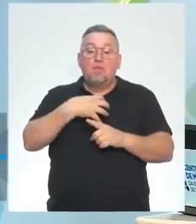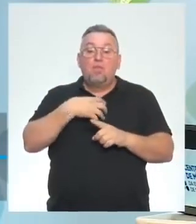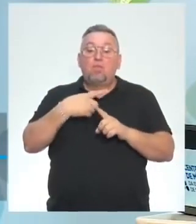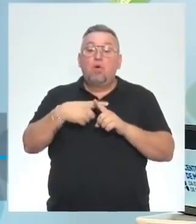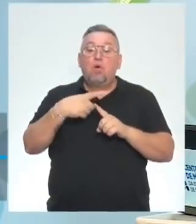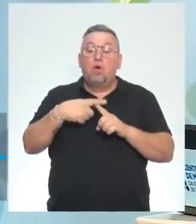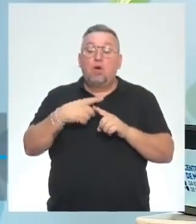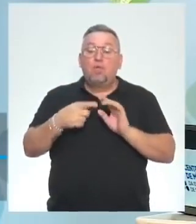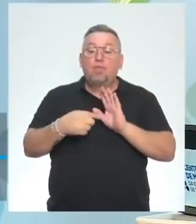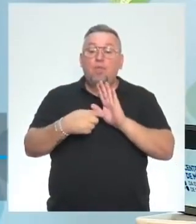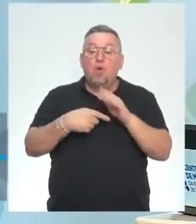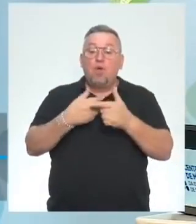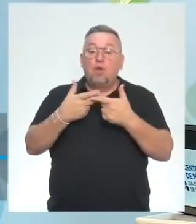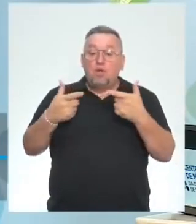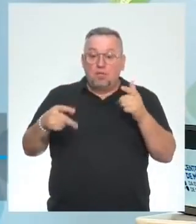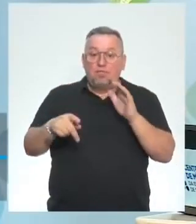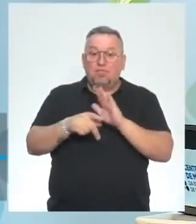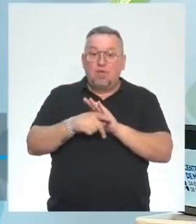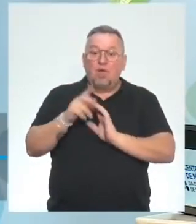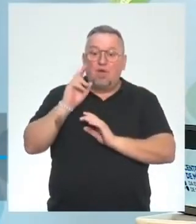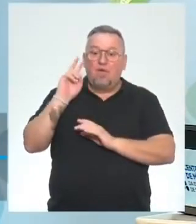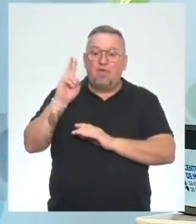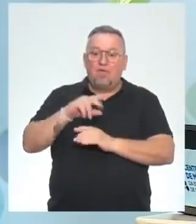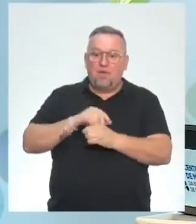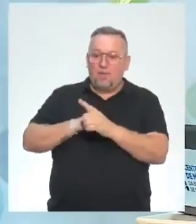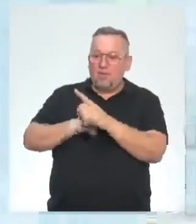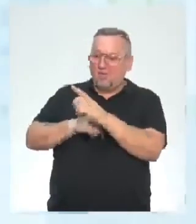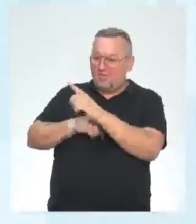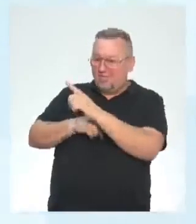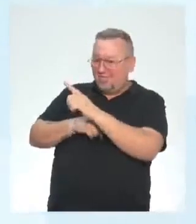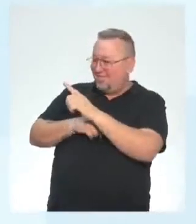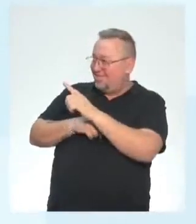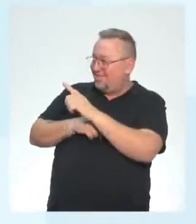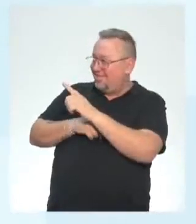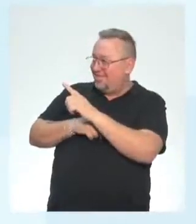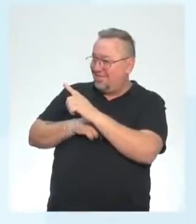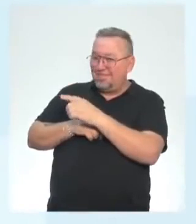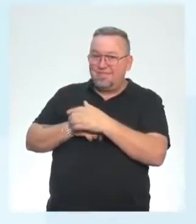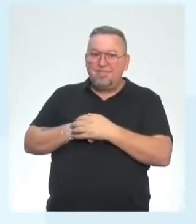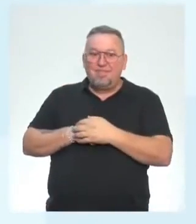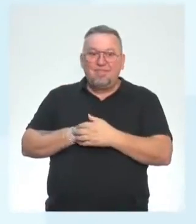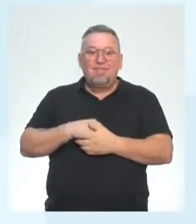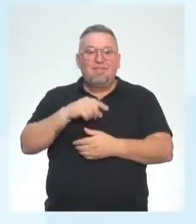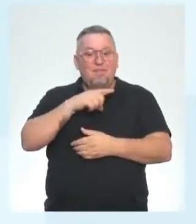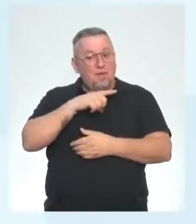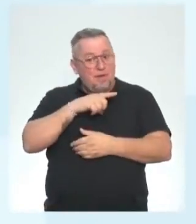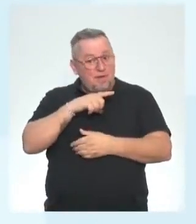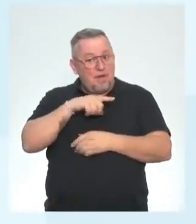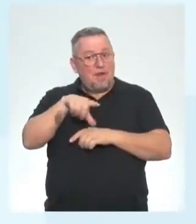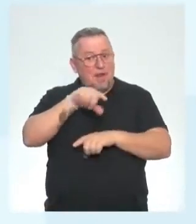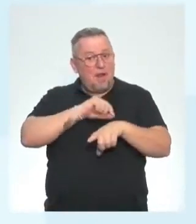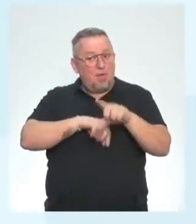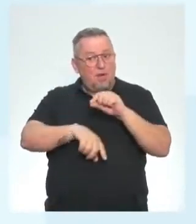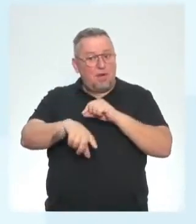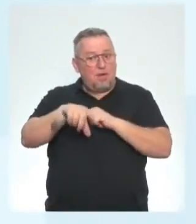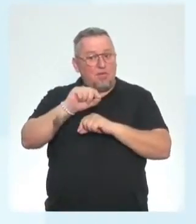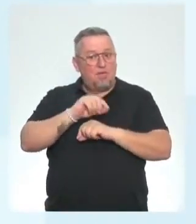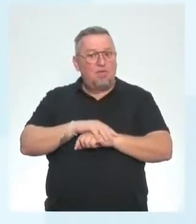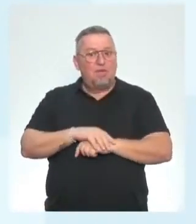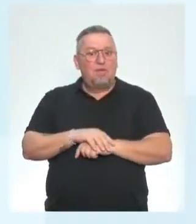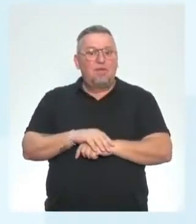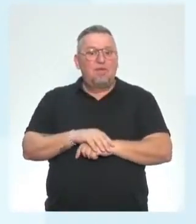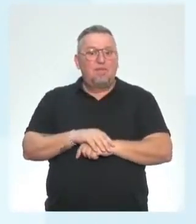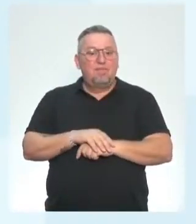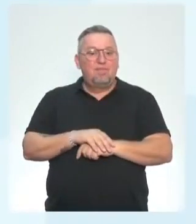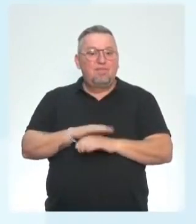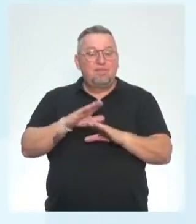aparece questões que nem essa, né, Tony? Ó, pode pôr na telinha. Questões que nem essa, que tem alternativas. Sim, isso é então,